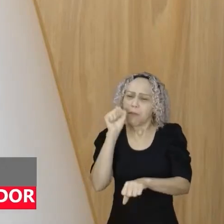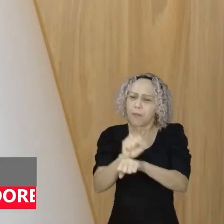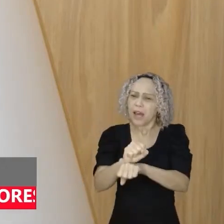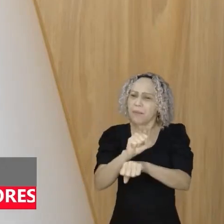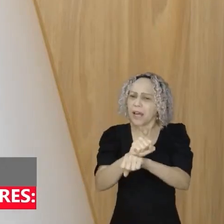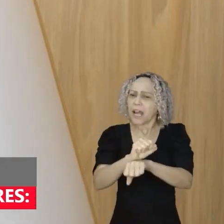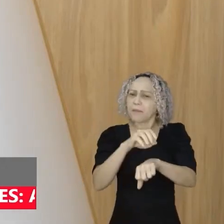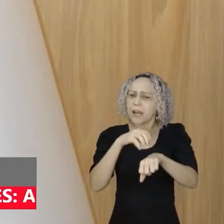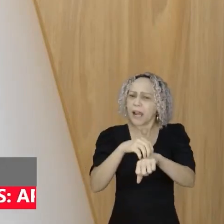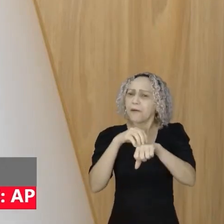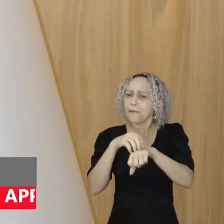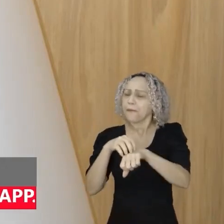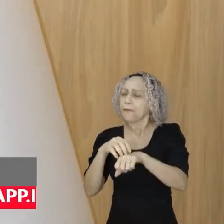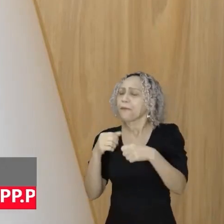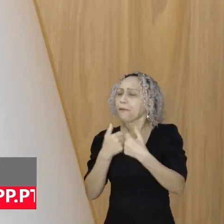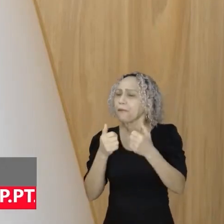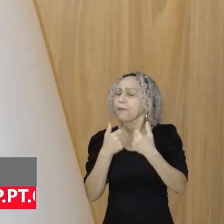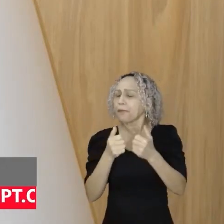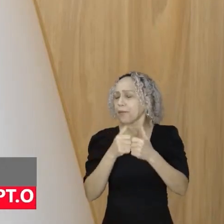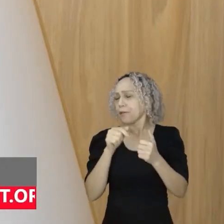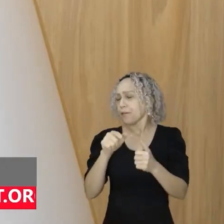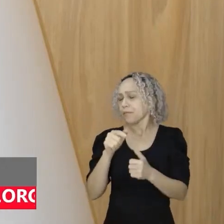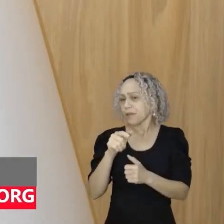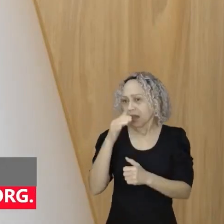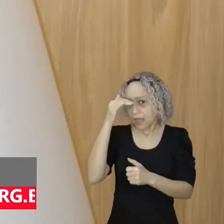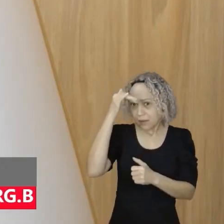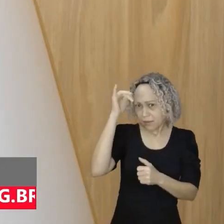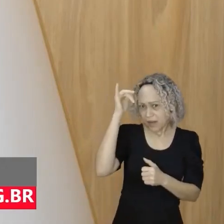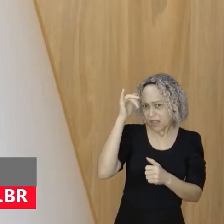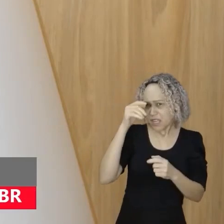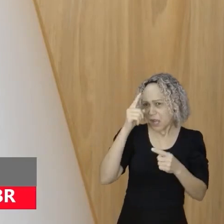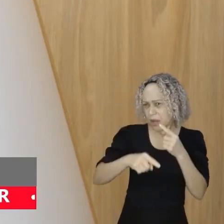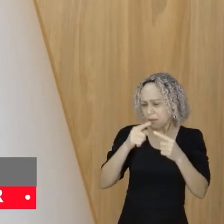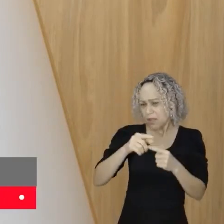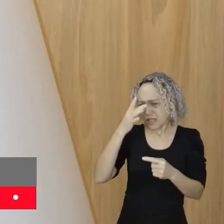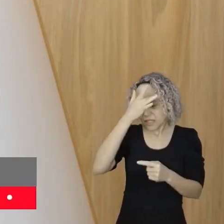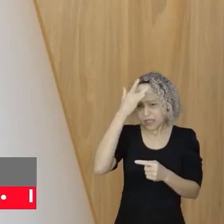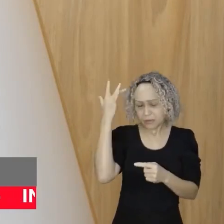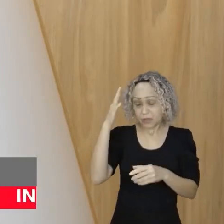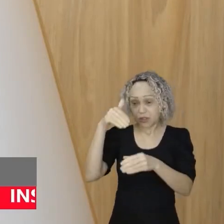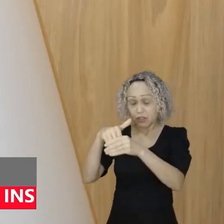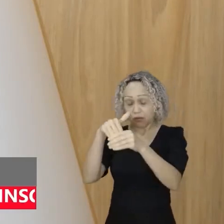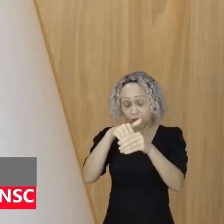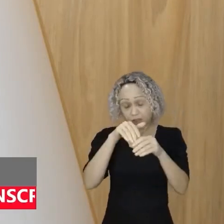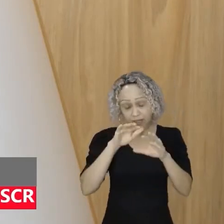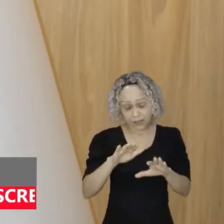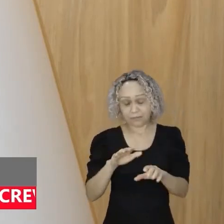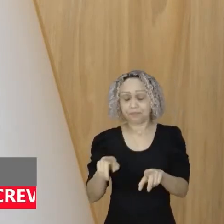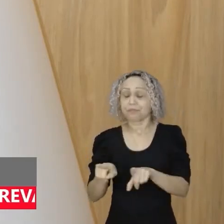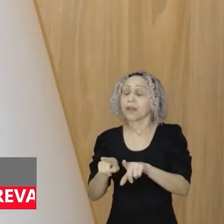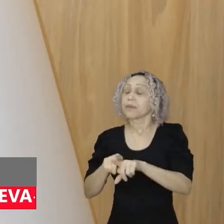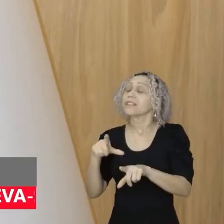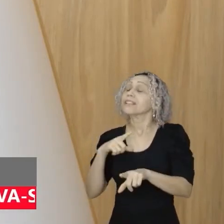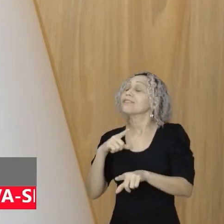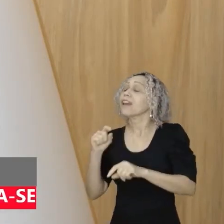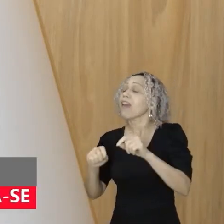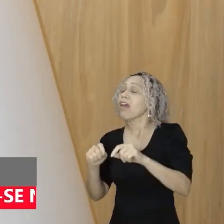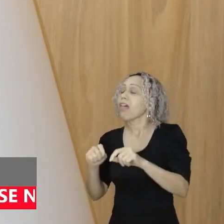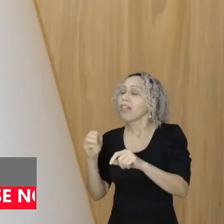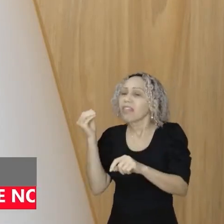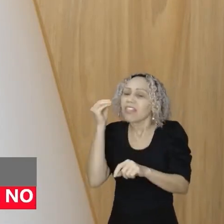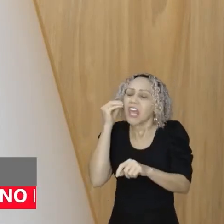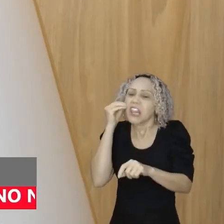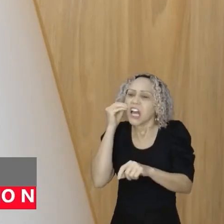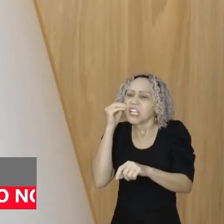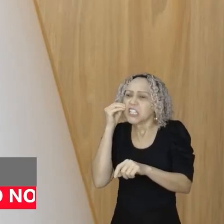dia 12 da diplomação, queimaram o ônibus, tentaram invadir a sede da Polícia Federal. Tudo era isso. Vamos fazer um estupim e, com isso,